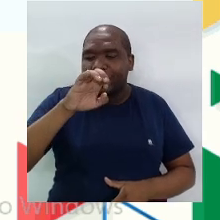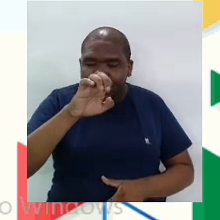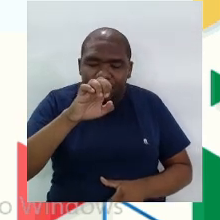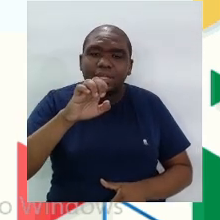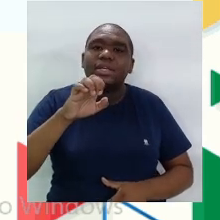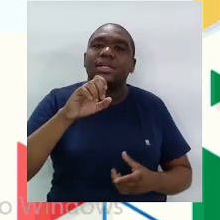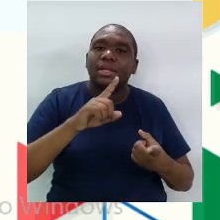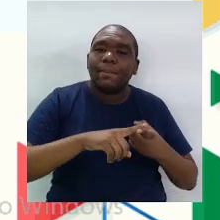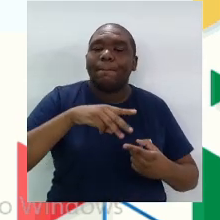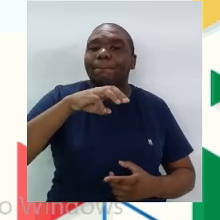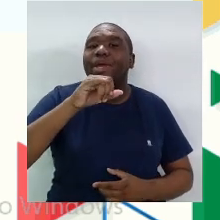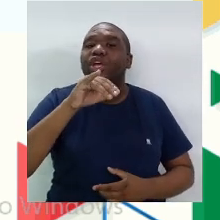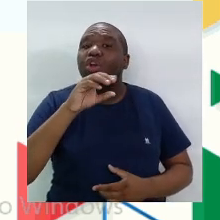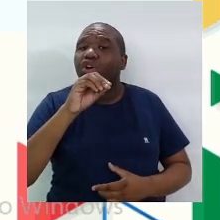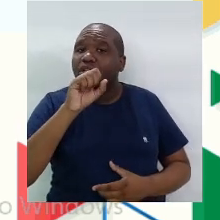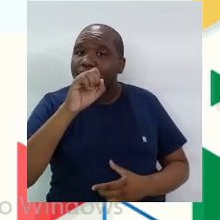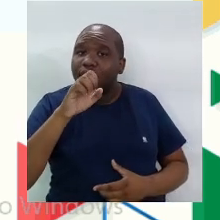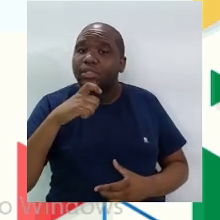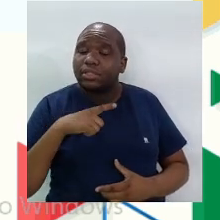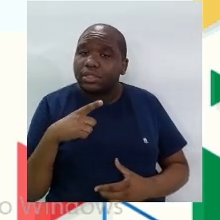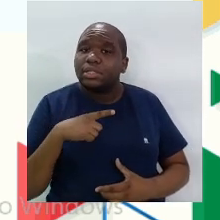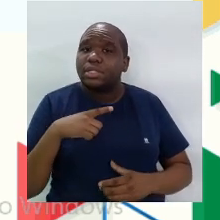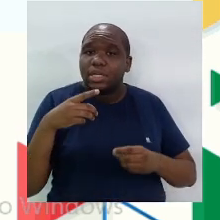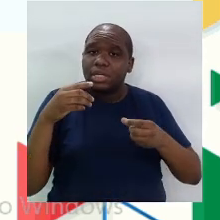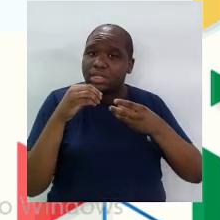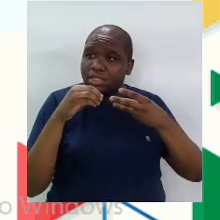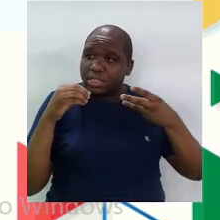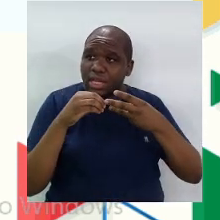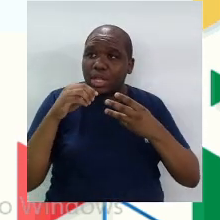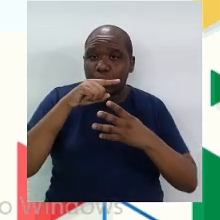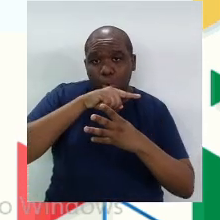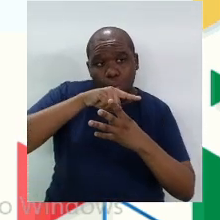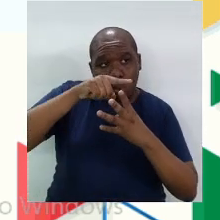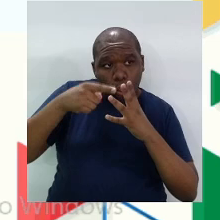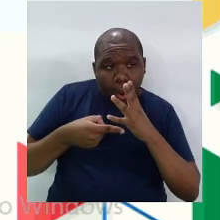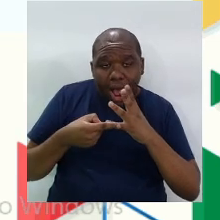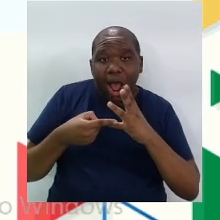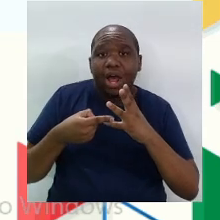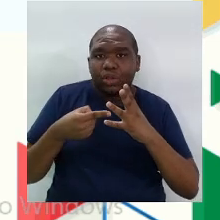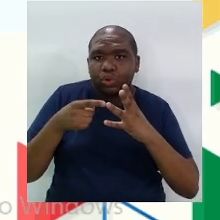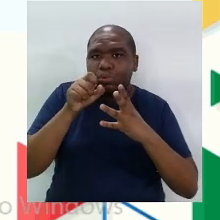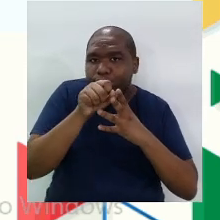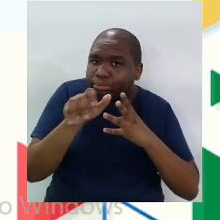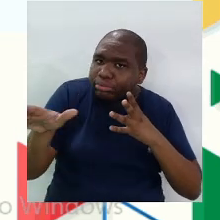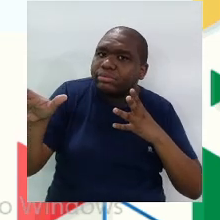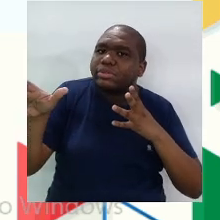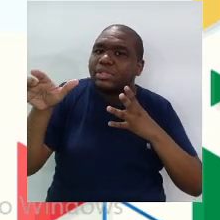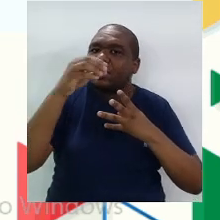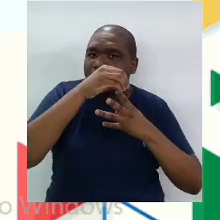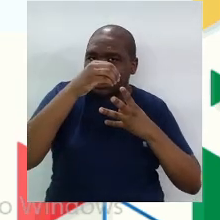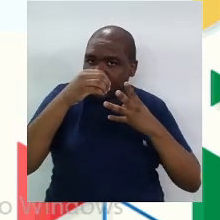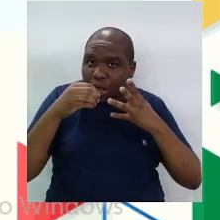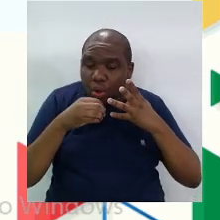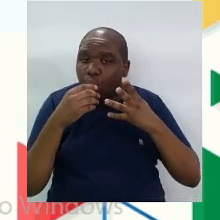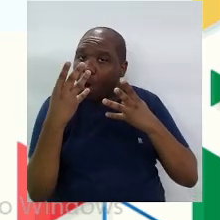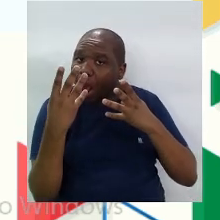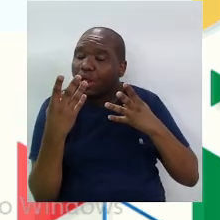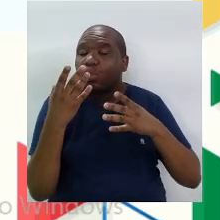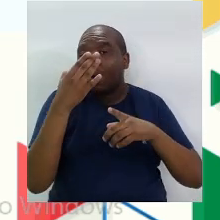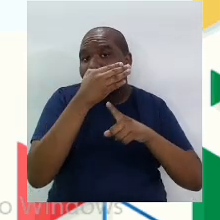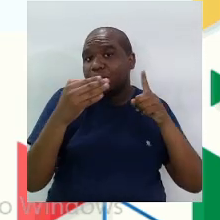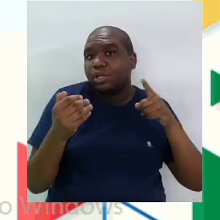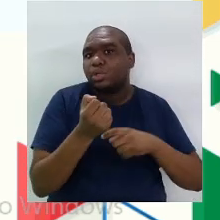na meiose, uma célula diploide origina 4 células haploides, ou seja, com metade do número